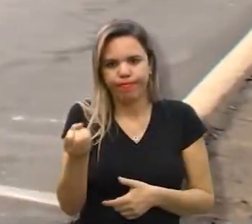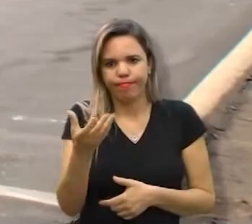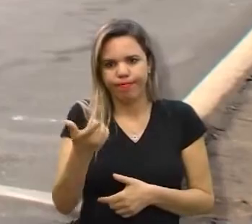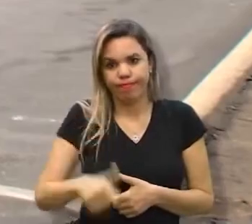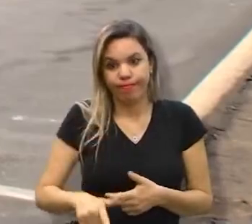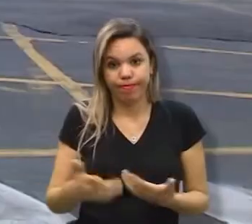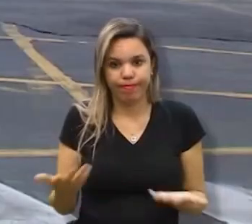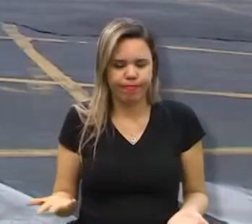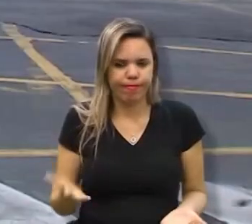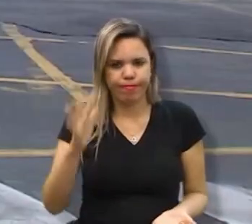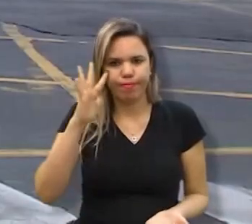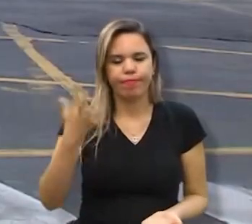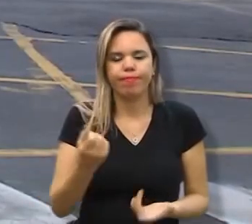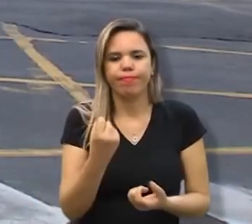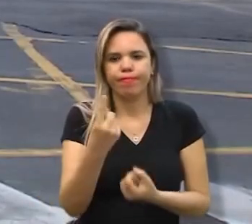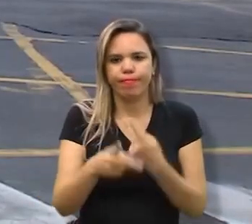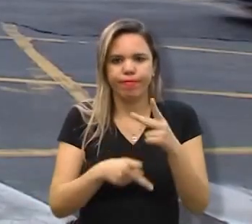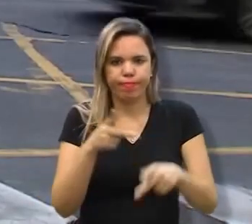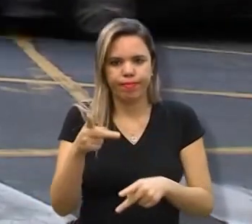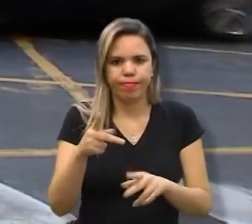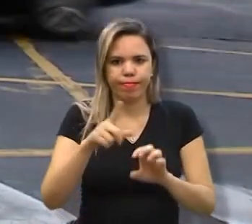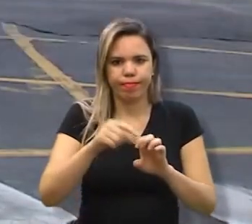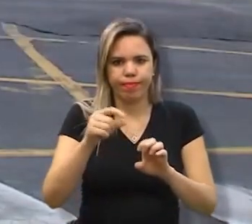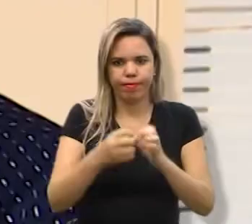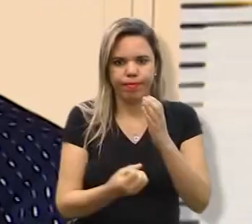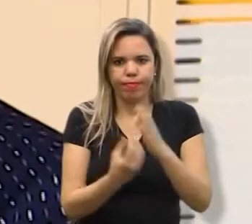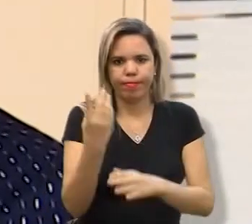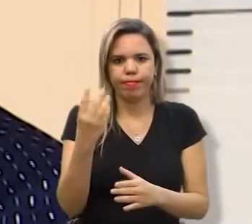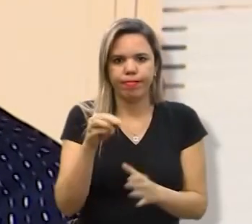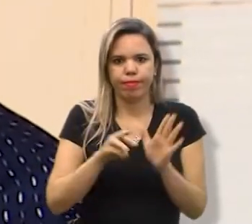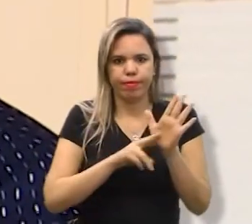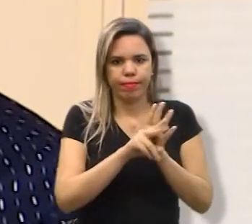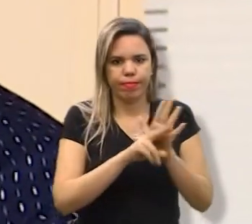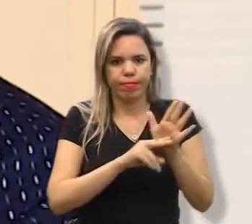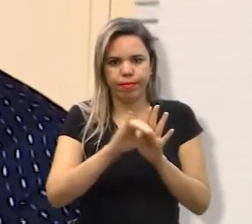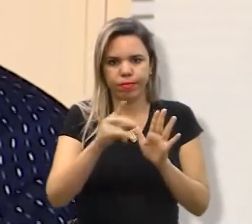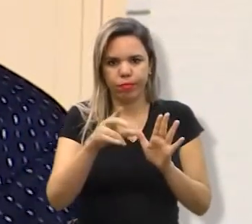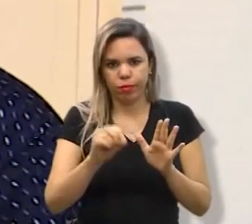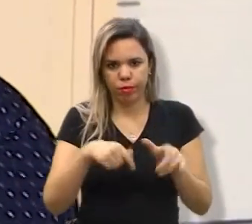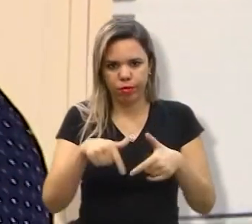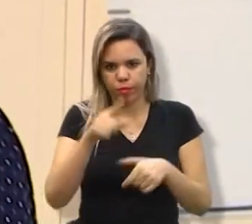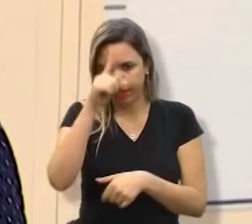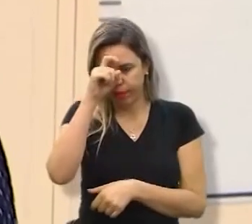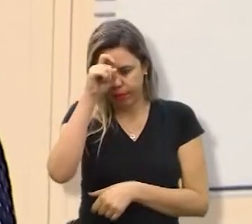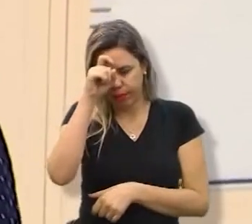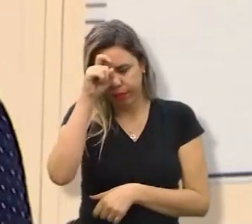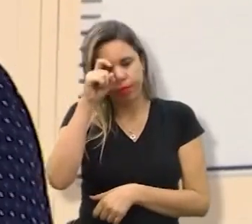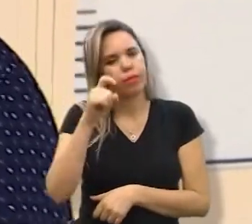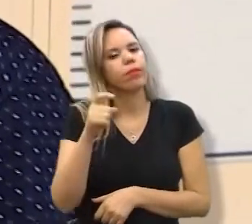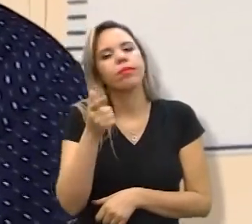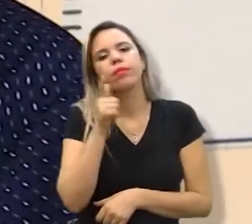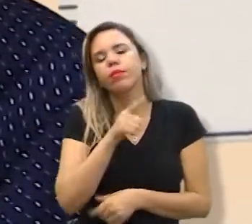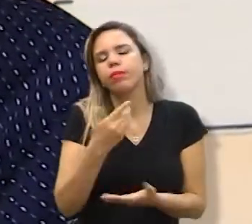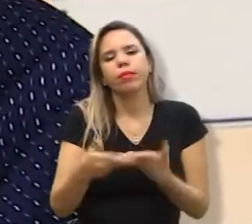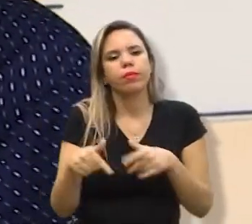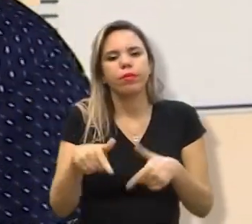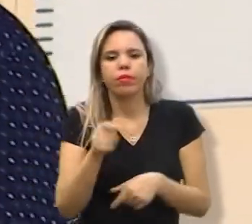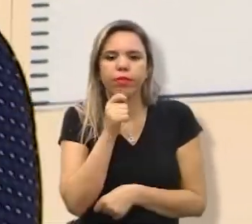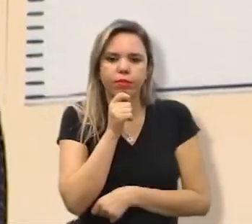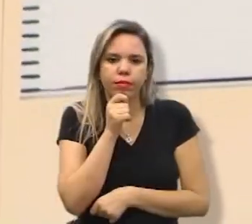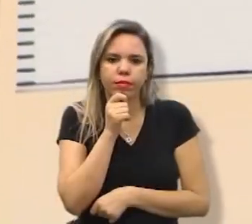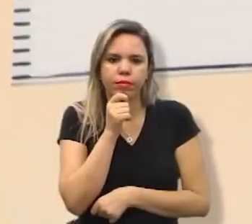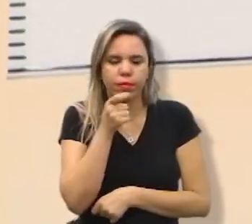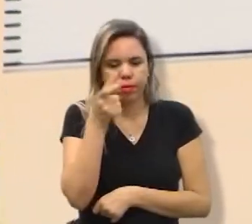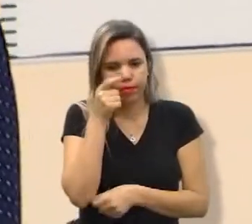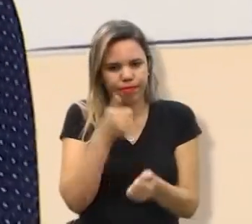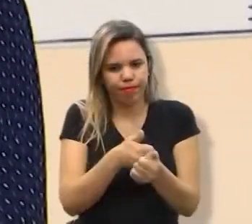trabalho novamente. A saída para alguns foi empreender. O biólogo Júlio, que trabalha em um hospital, não chegou a perder o